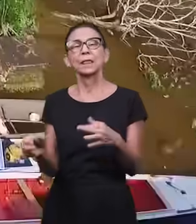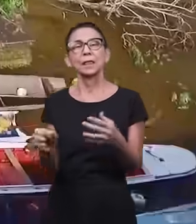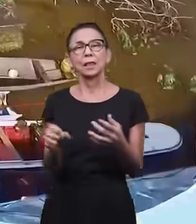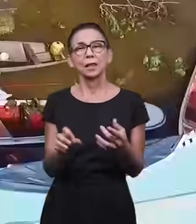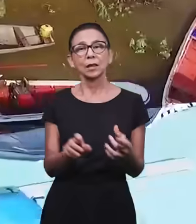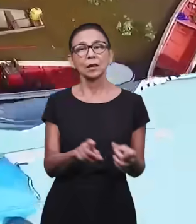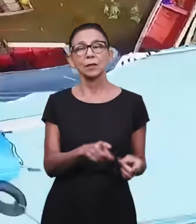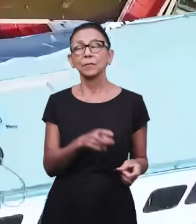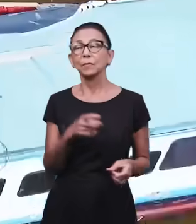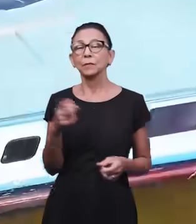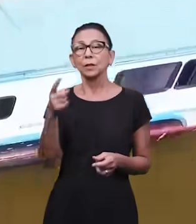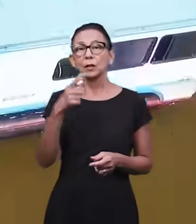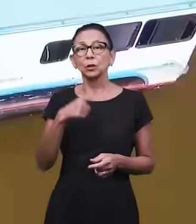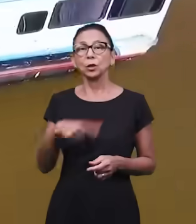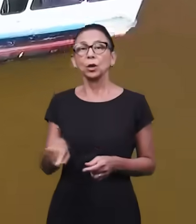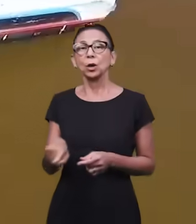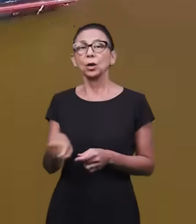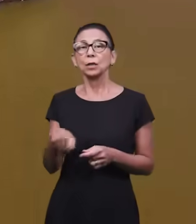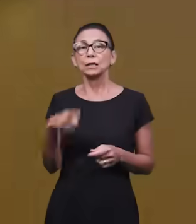anunciando